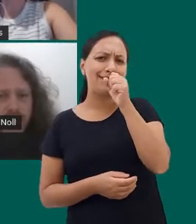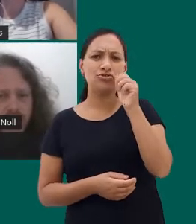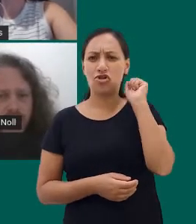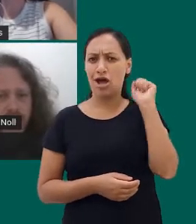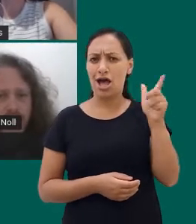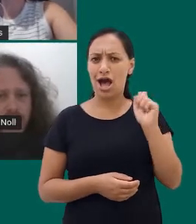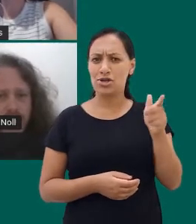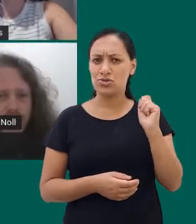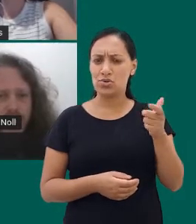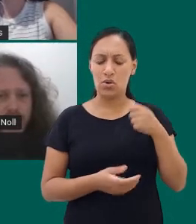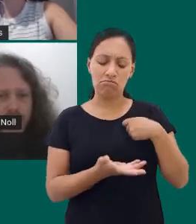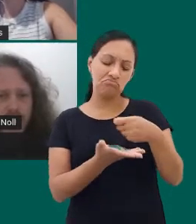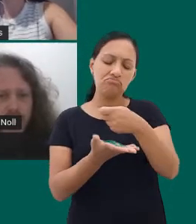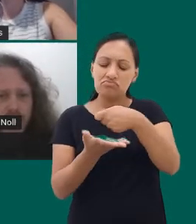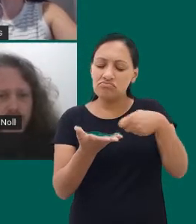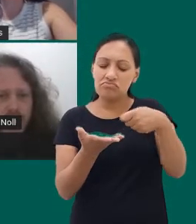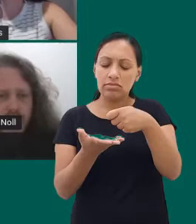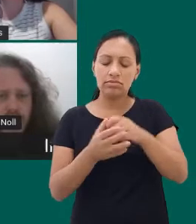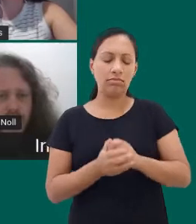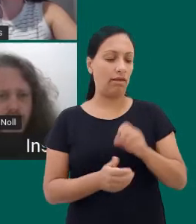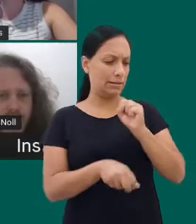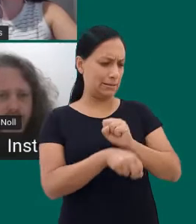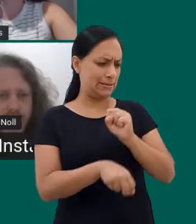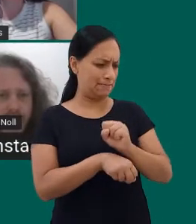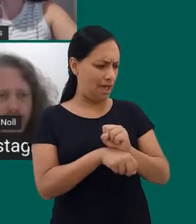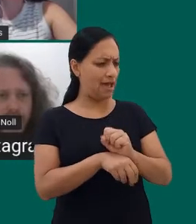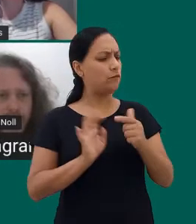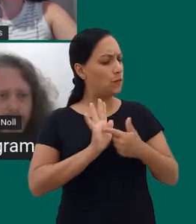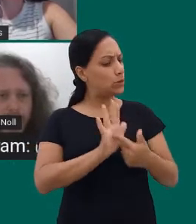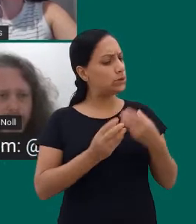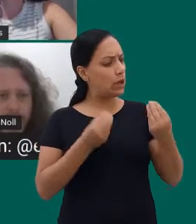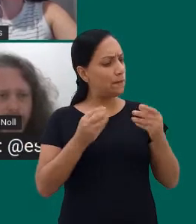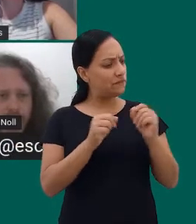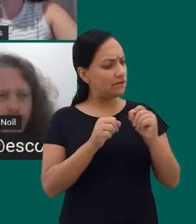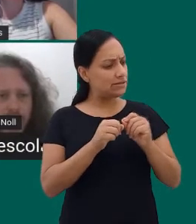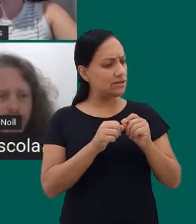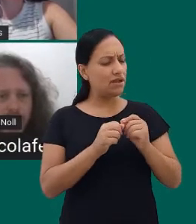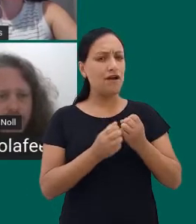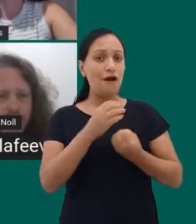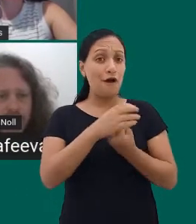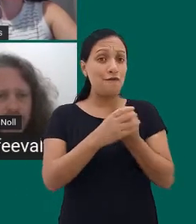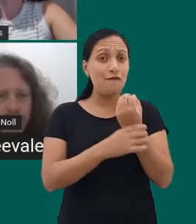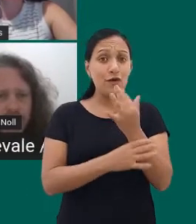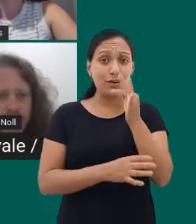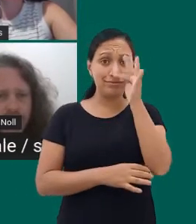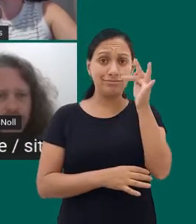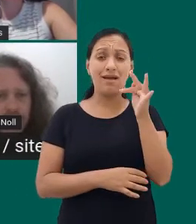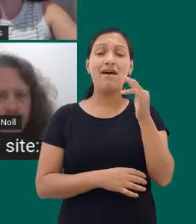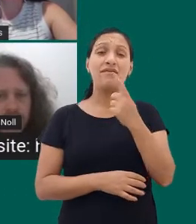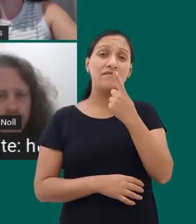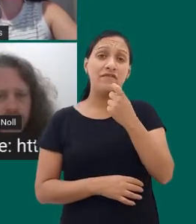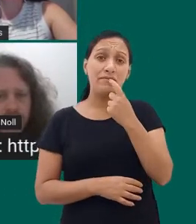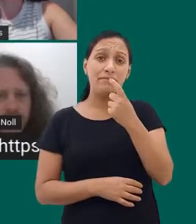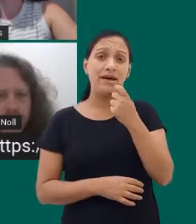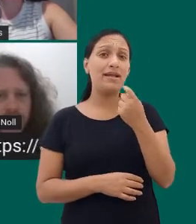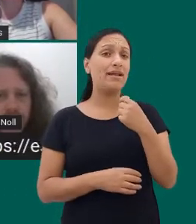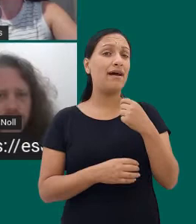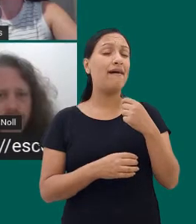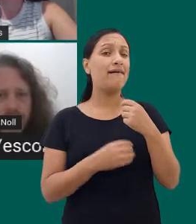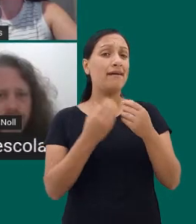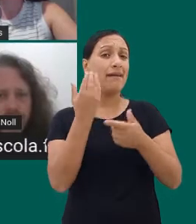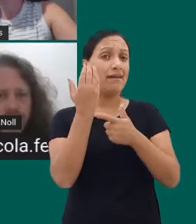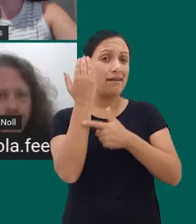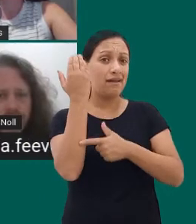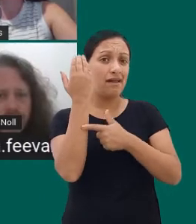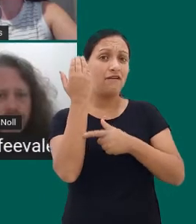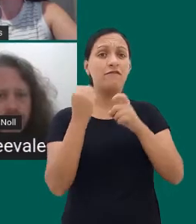disse: "Esperem, vou mostrar como fazer." E a flor era vermelha com caule verde. Num outro dia, quando o menino